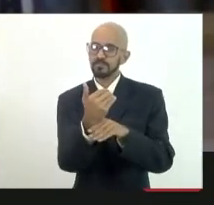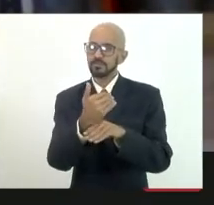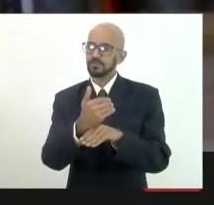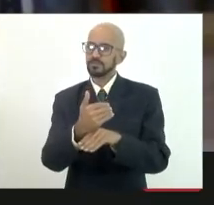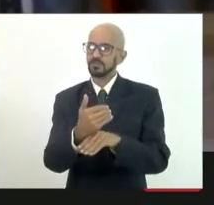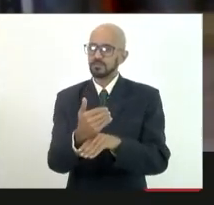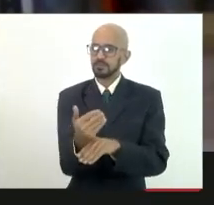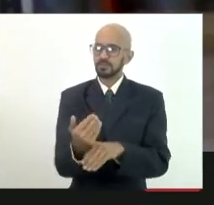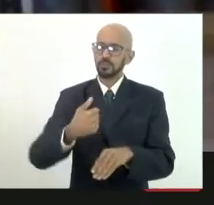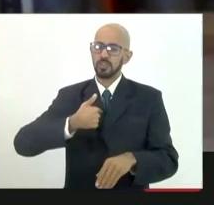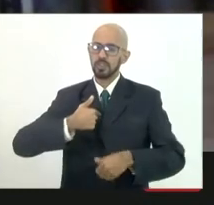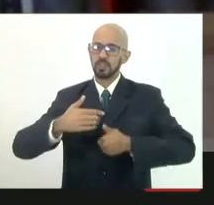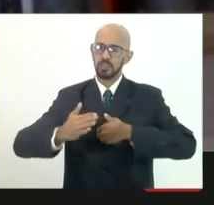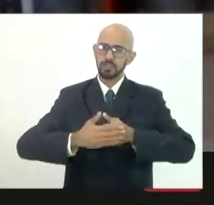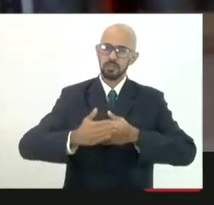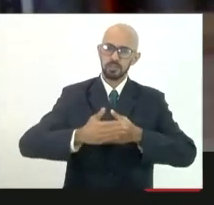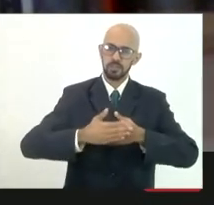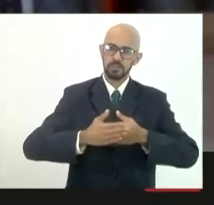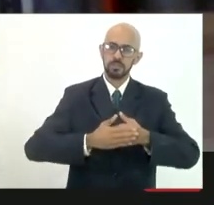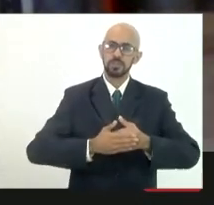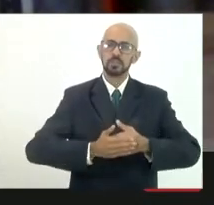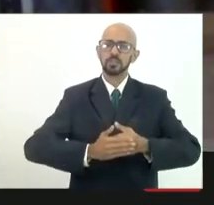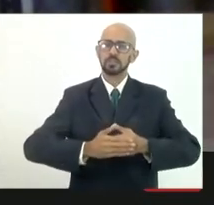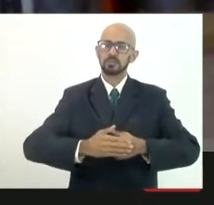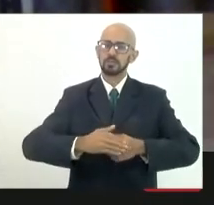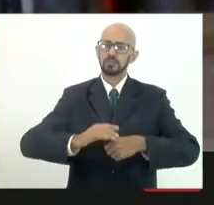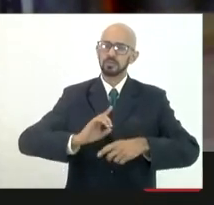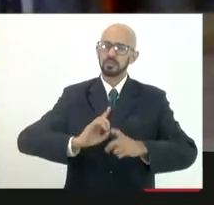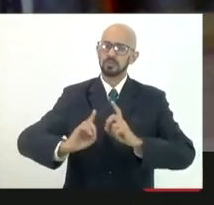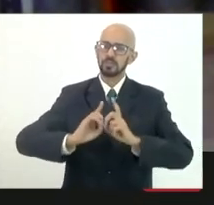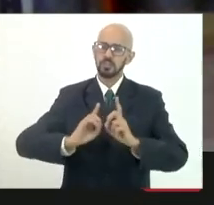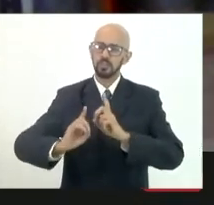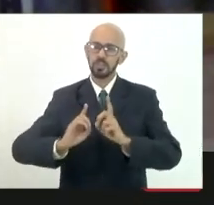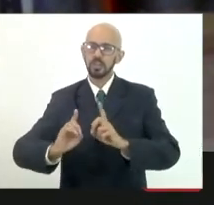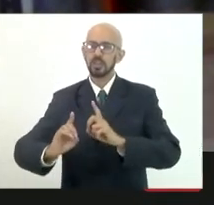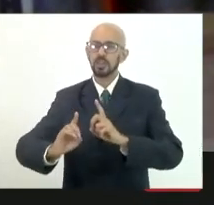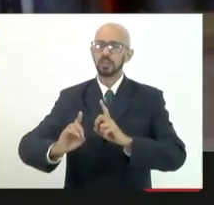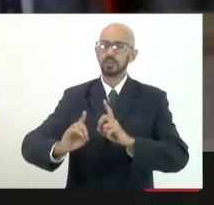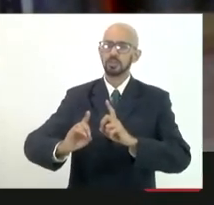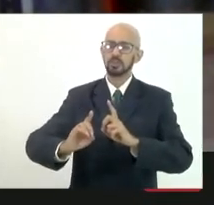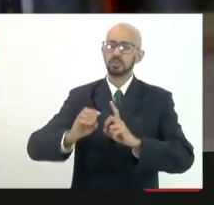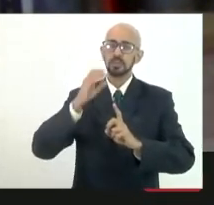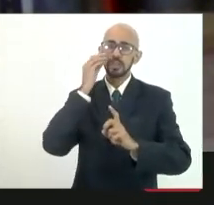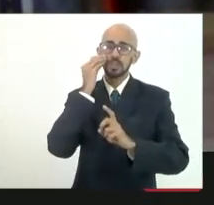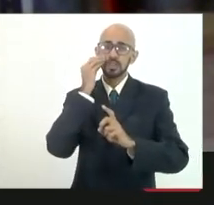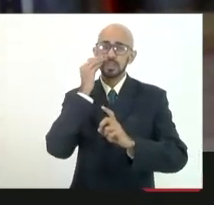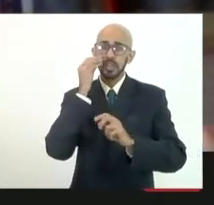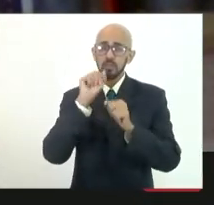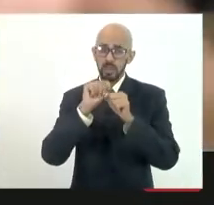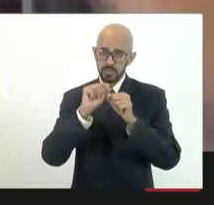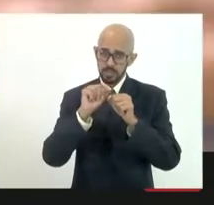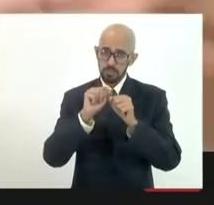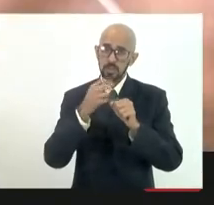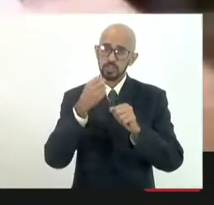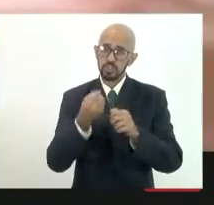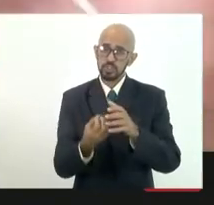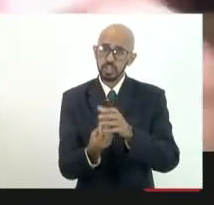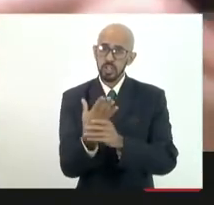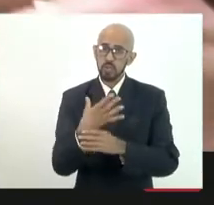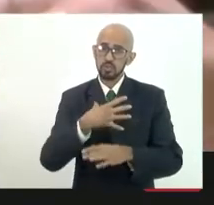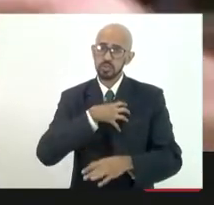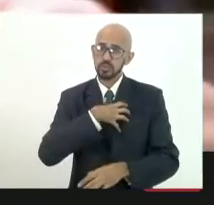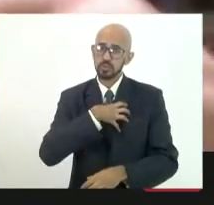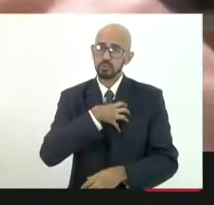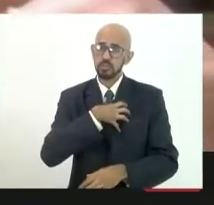cheguei a fazer esse diálogo, tenho tentado fazer esse diálogo para que a gente sensibilize, e acho que isso também pode estar dentro de